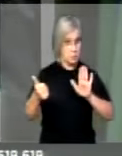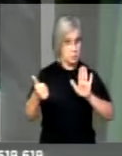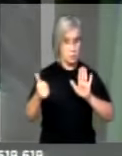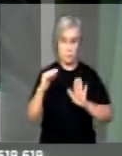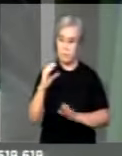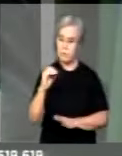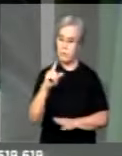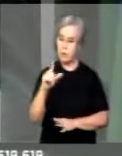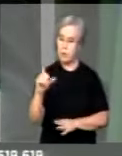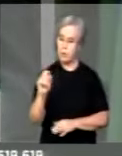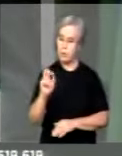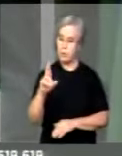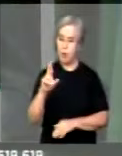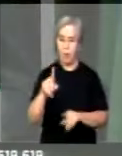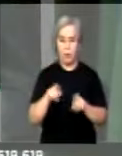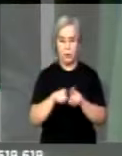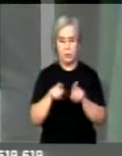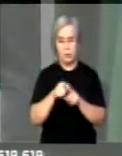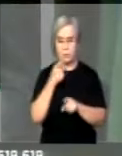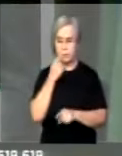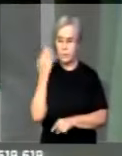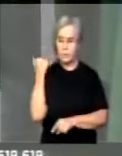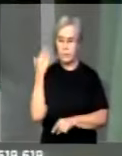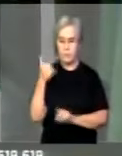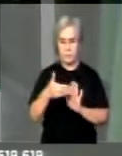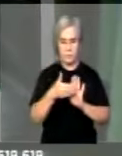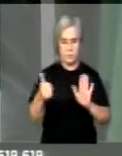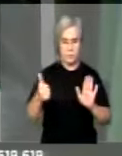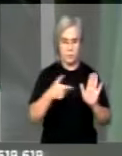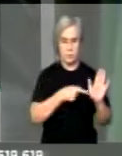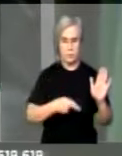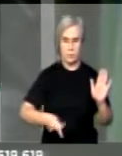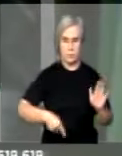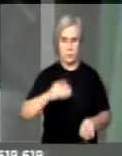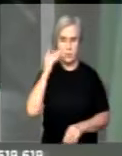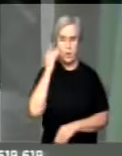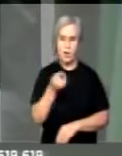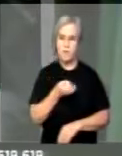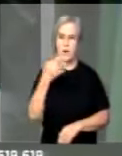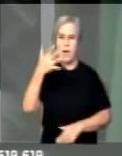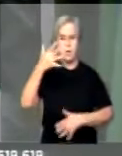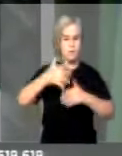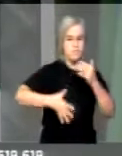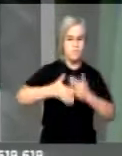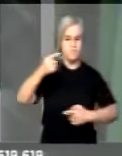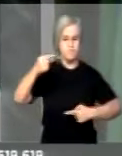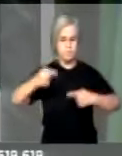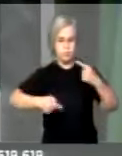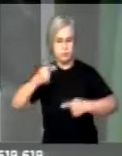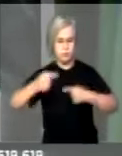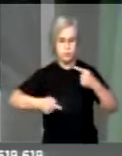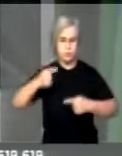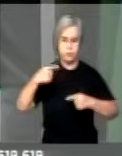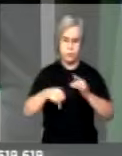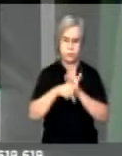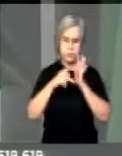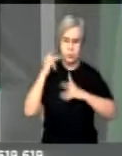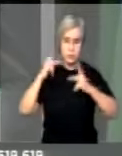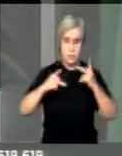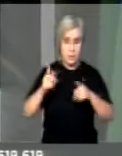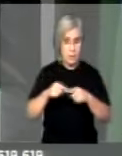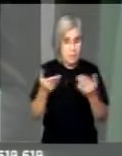Collor e da ex-presidente Dilma também. Então são vários embates e debates, mas isso é